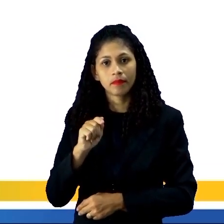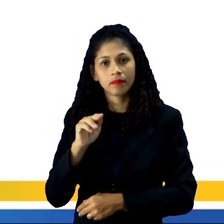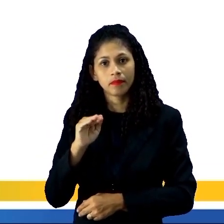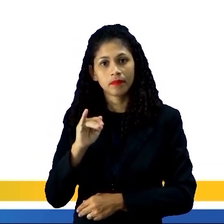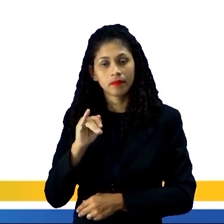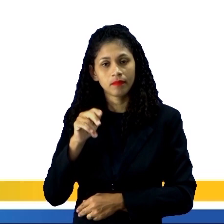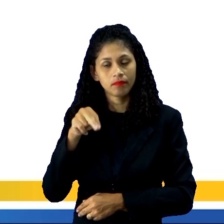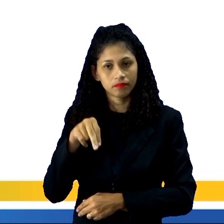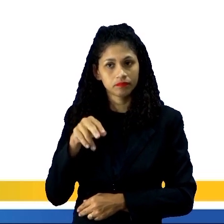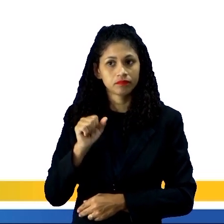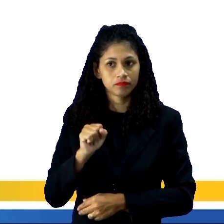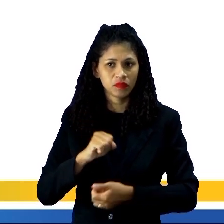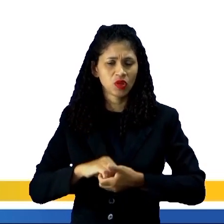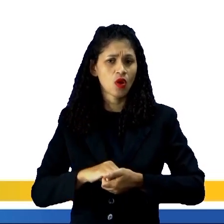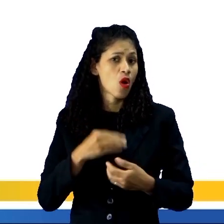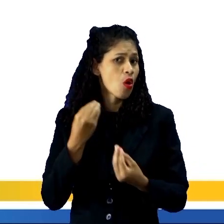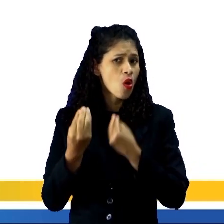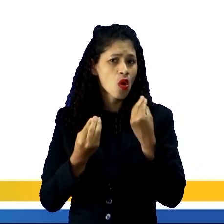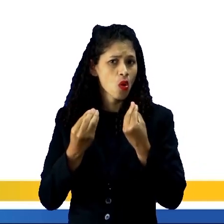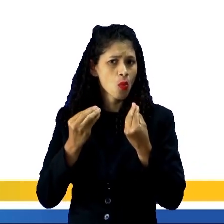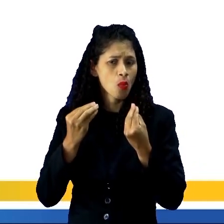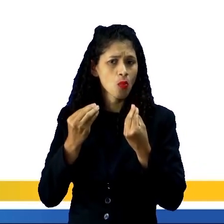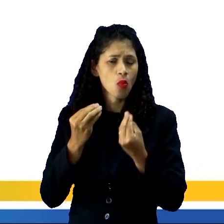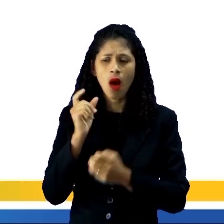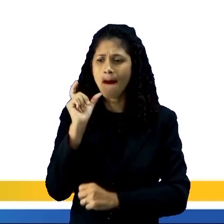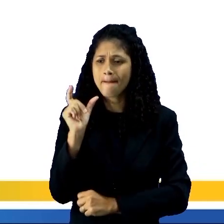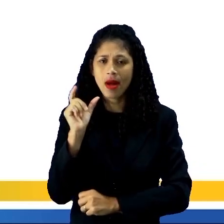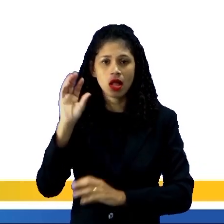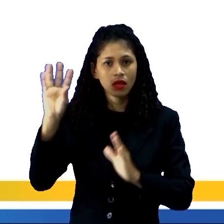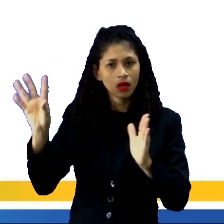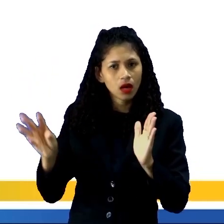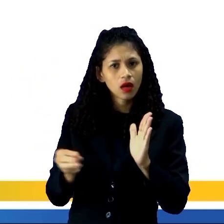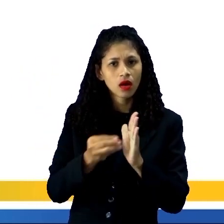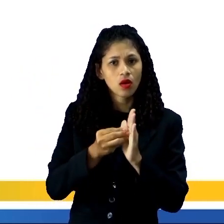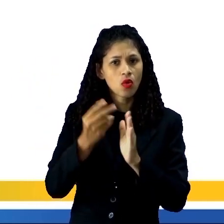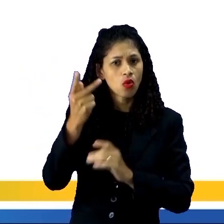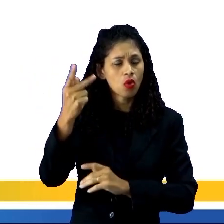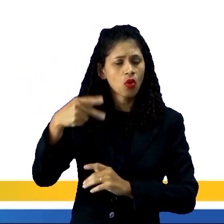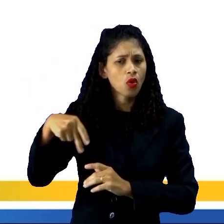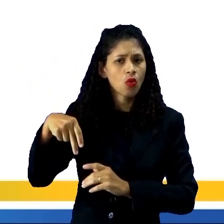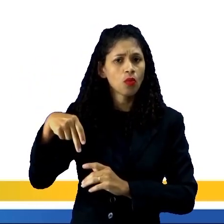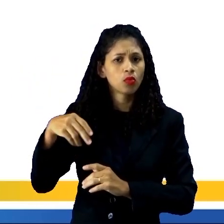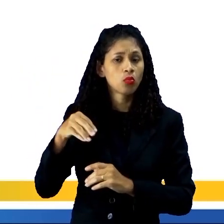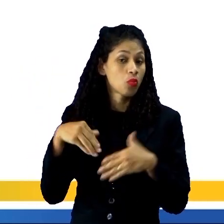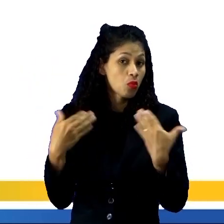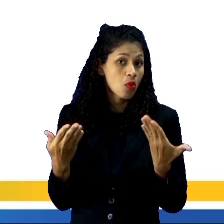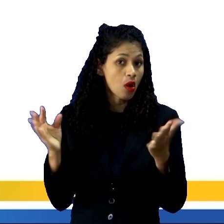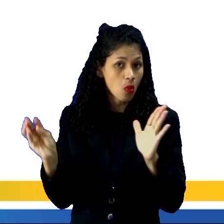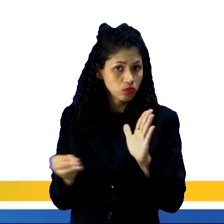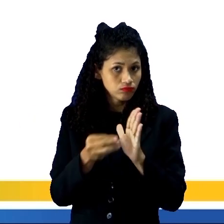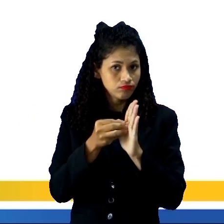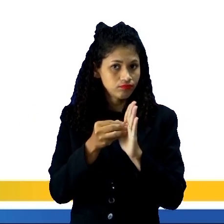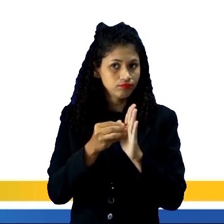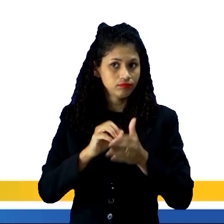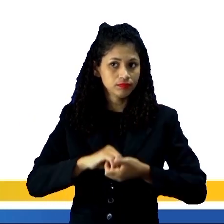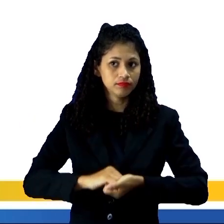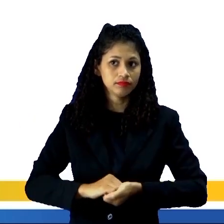Então, ali, como que ficaria essa frase para ter um sentido completo com os pronomes relativos?